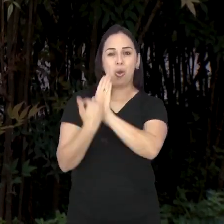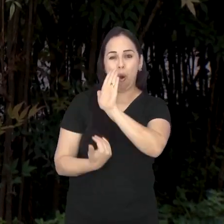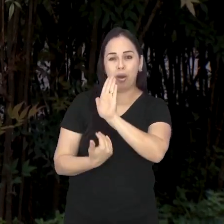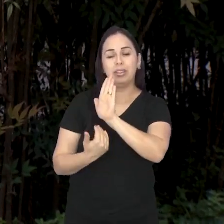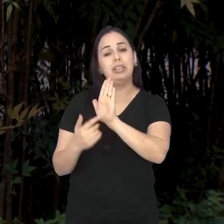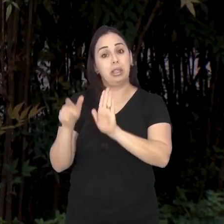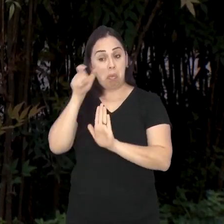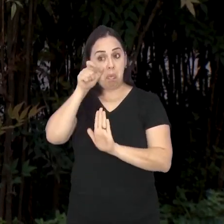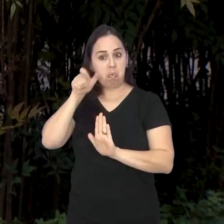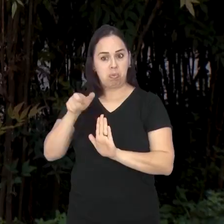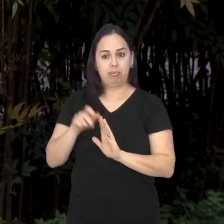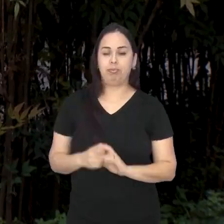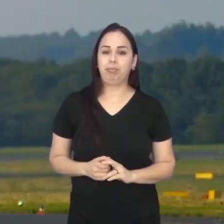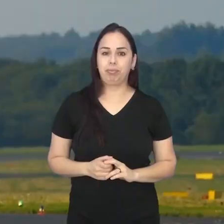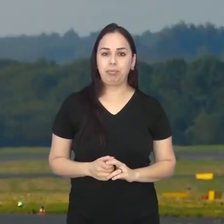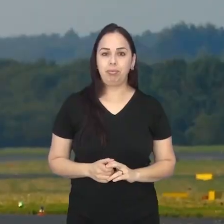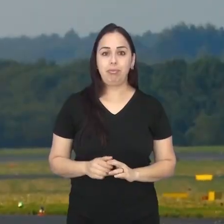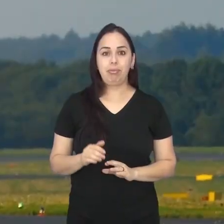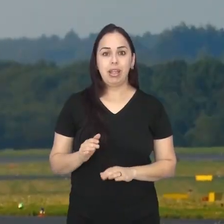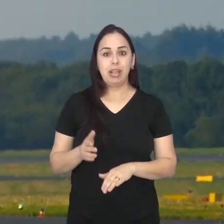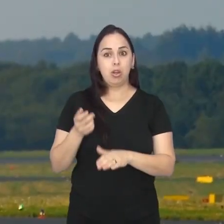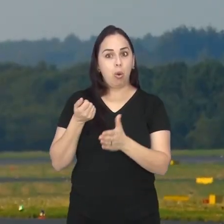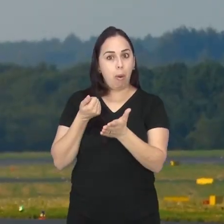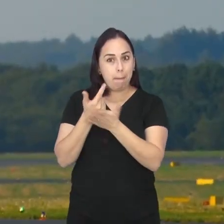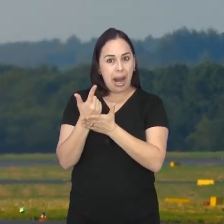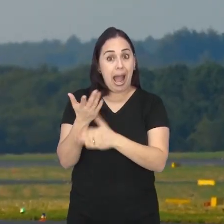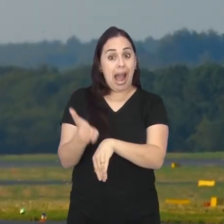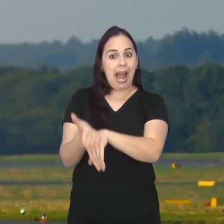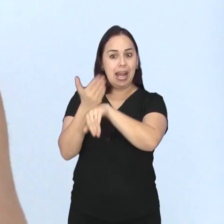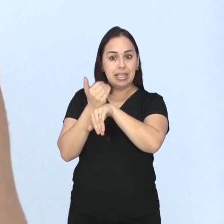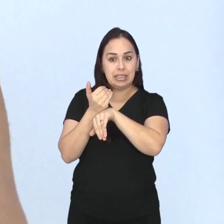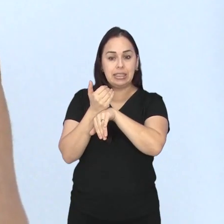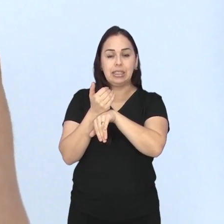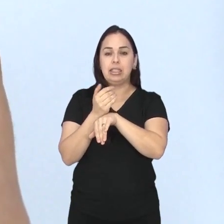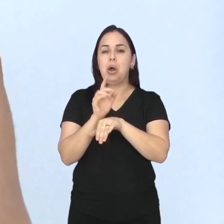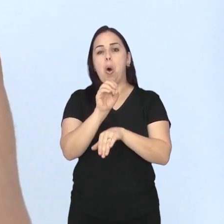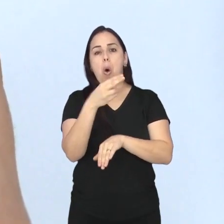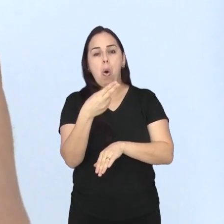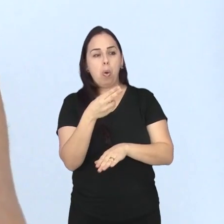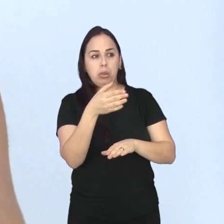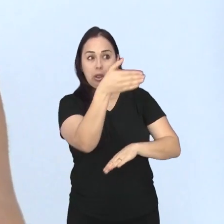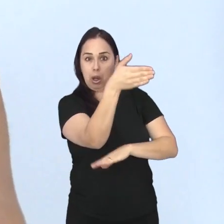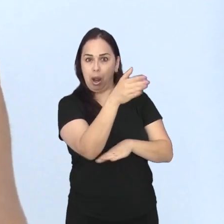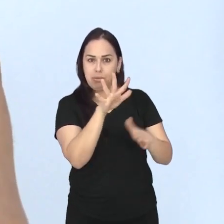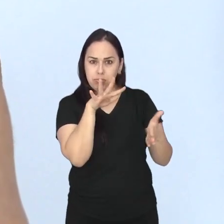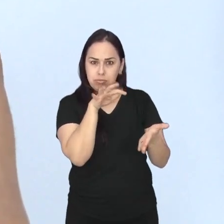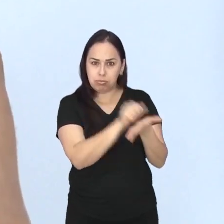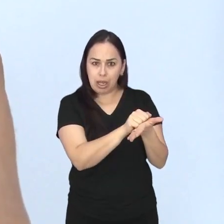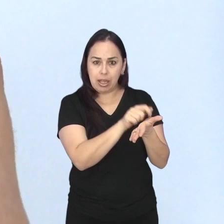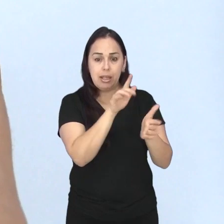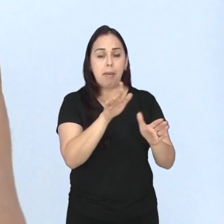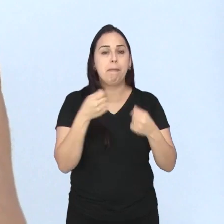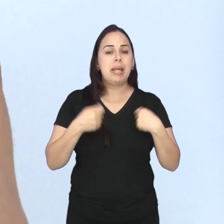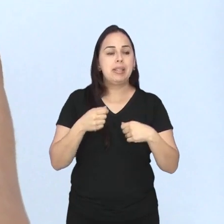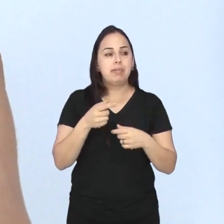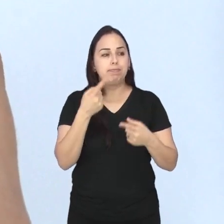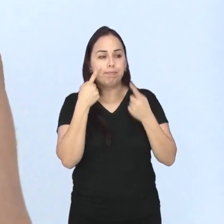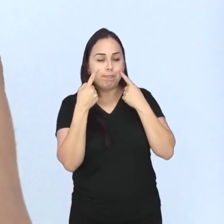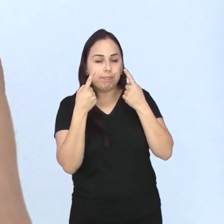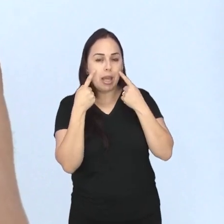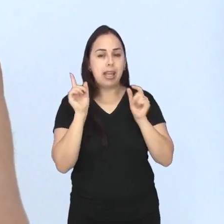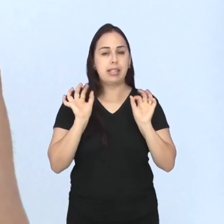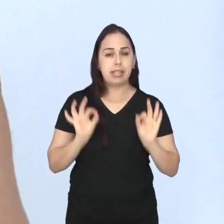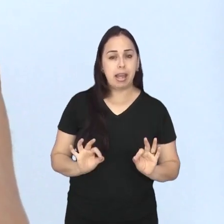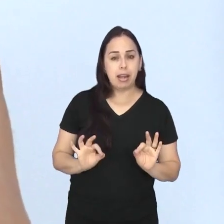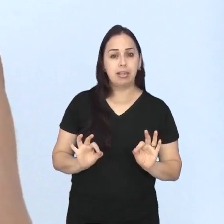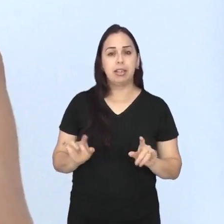então eles conseguem alguns preços interessantes. Antes de comprar as passagens ou reservar uma hospedagem, é fundamental se certificar